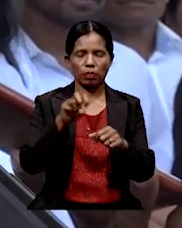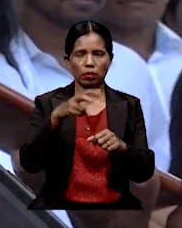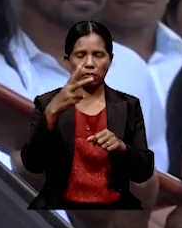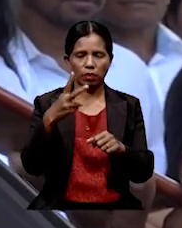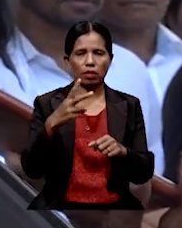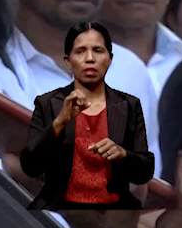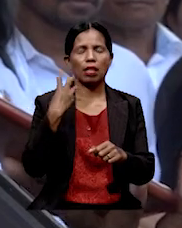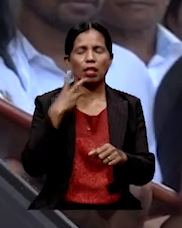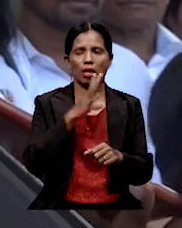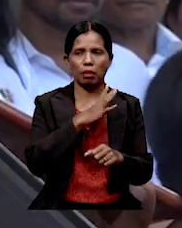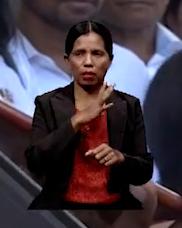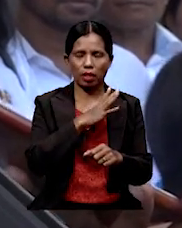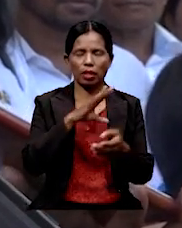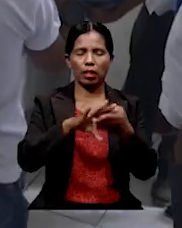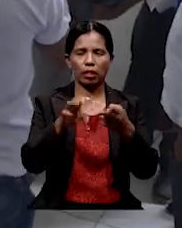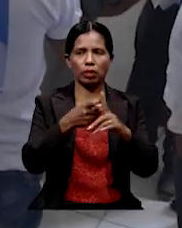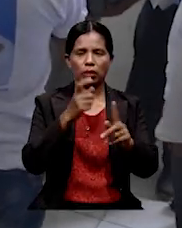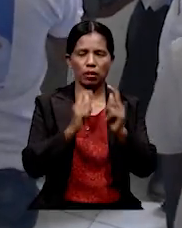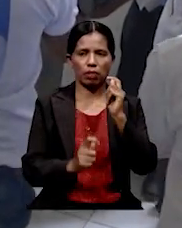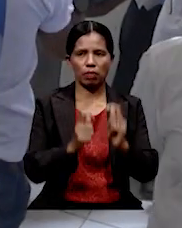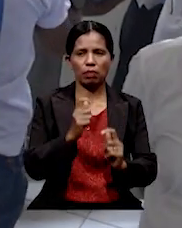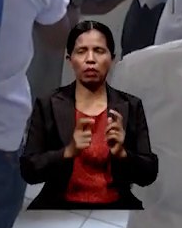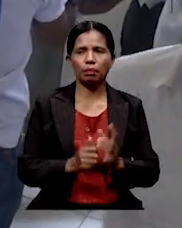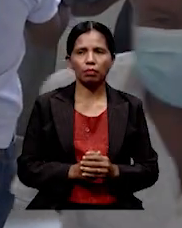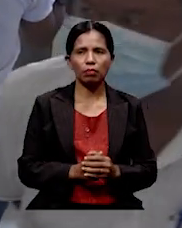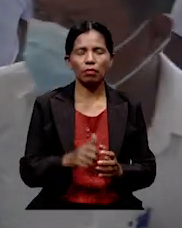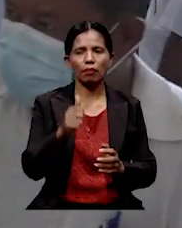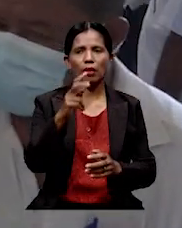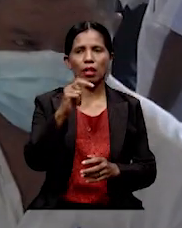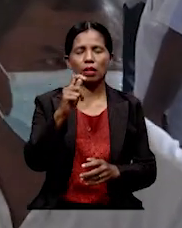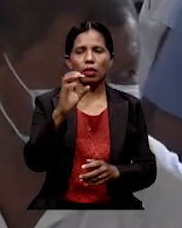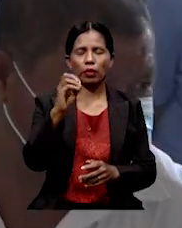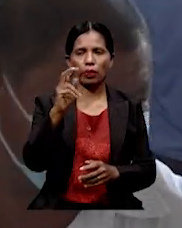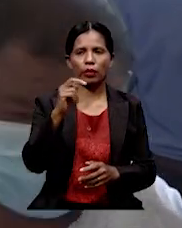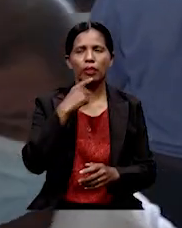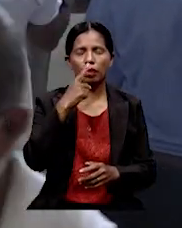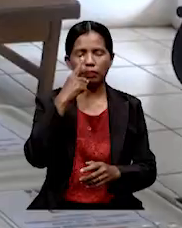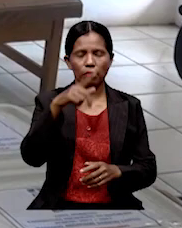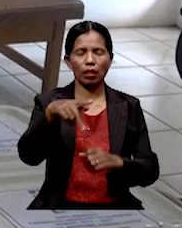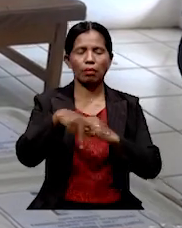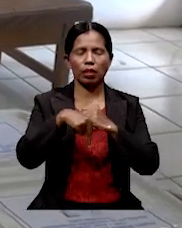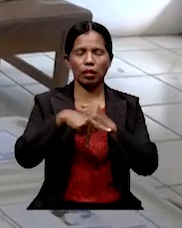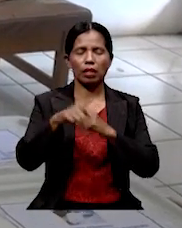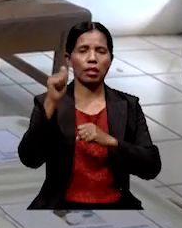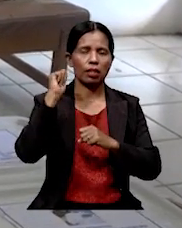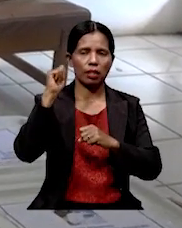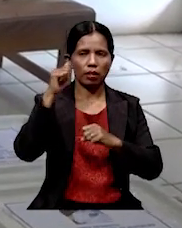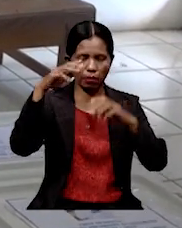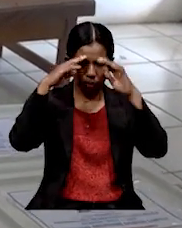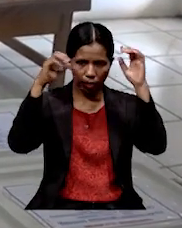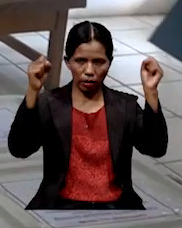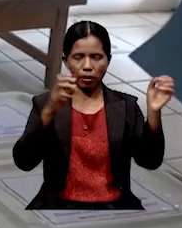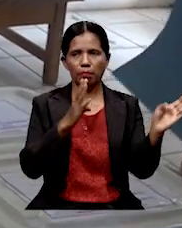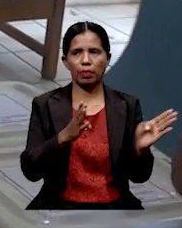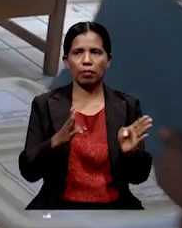mim notificação no Tribunal. Antônio da Conceição explica, PDN candidato para presidente da República preparado